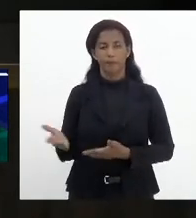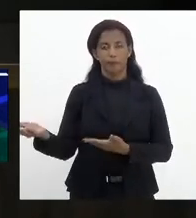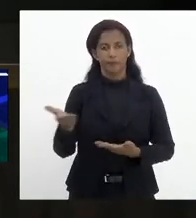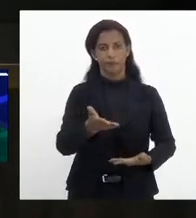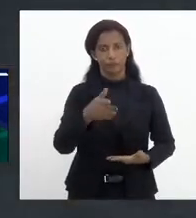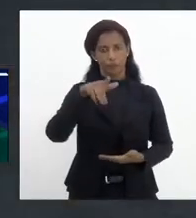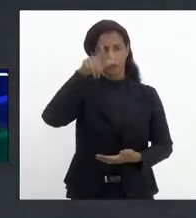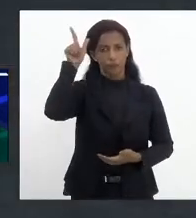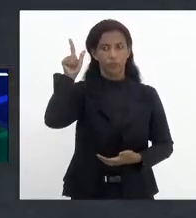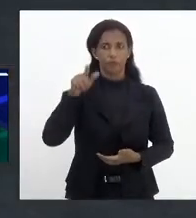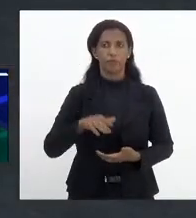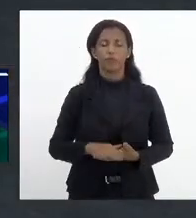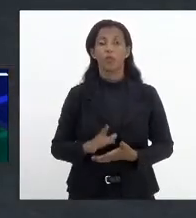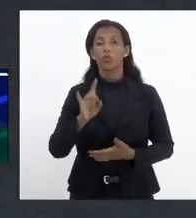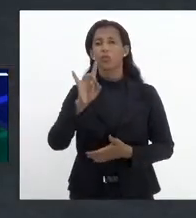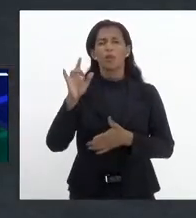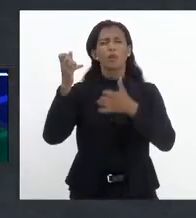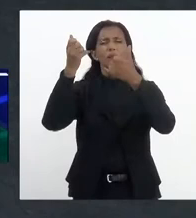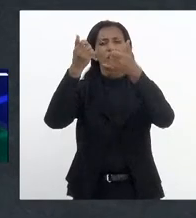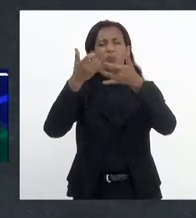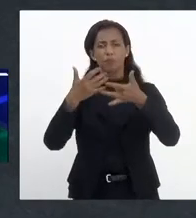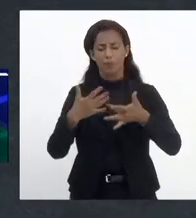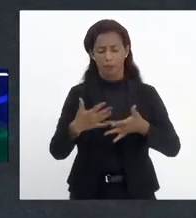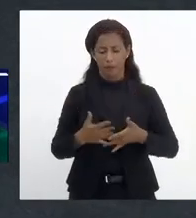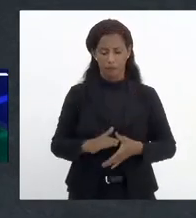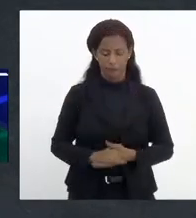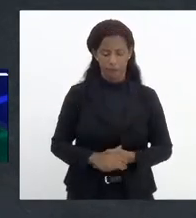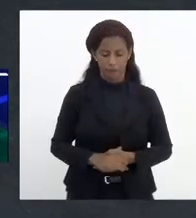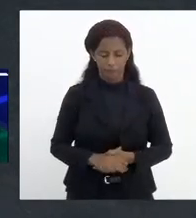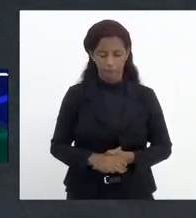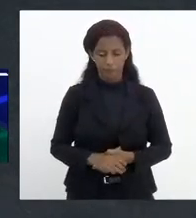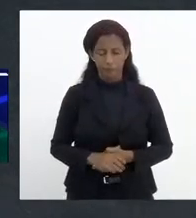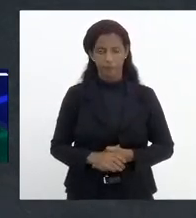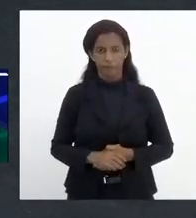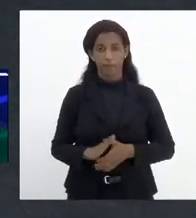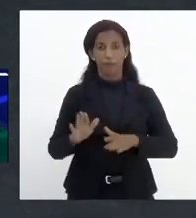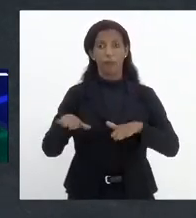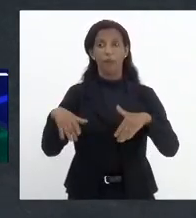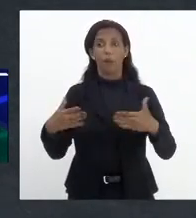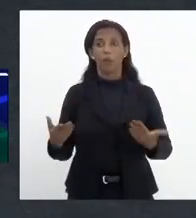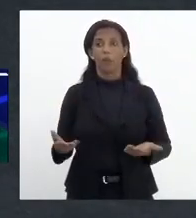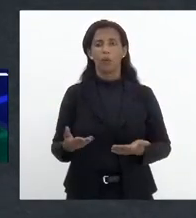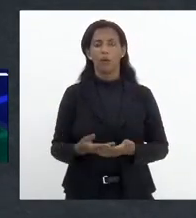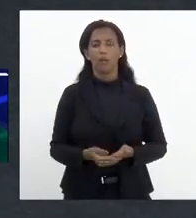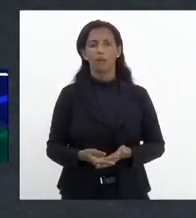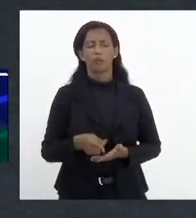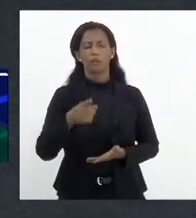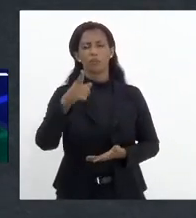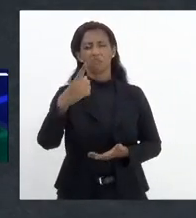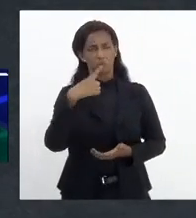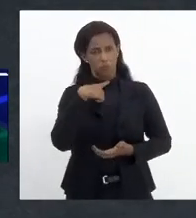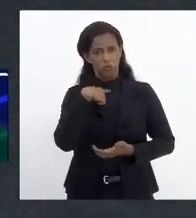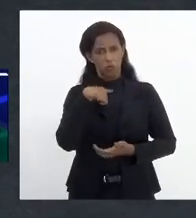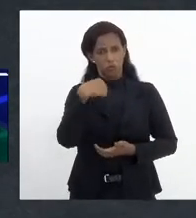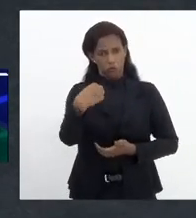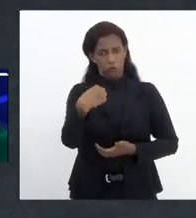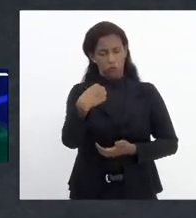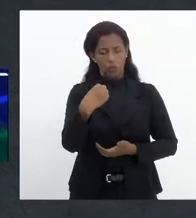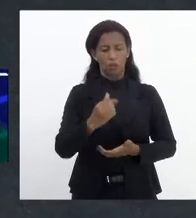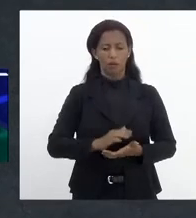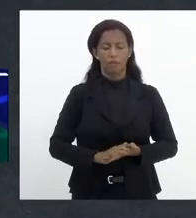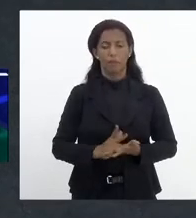deputado Luiz Paulo. Só para dar uma explicação, senhor presidente. Quando o senhor me designou